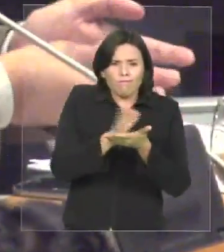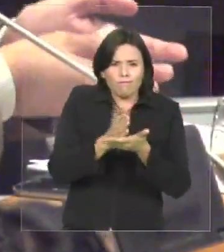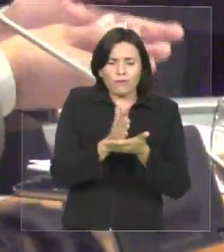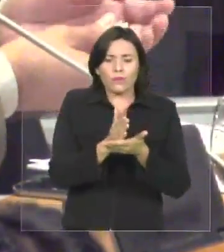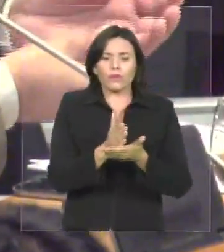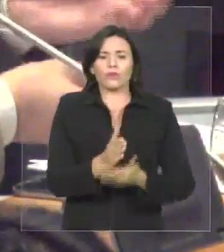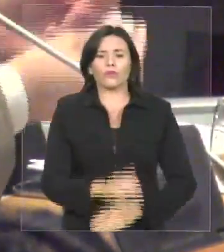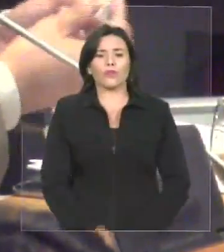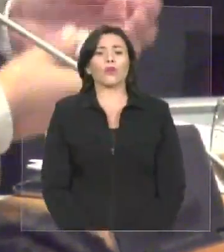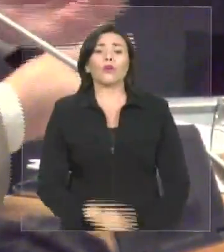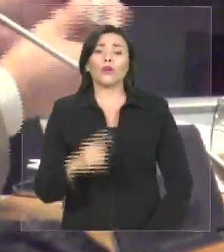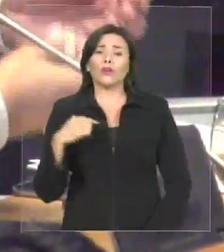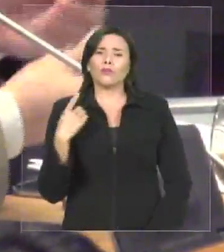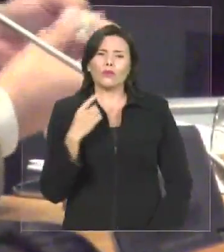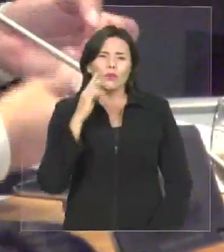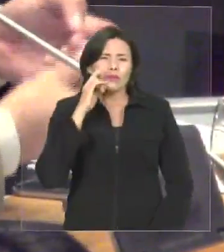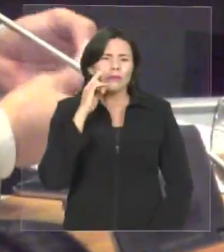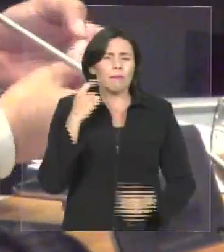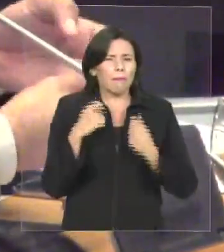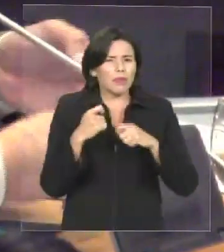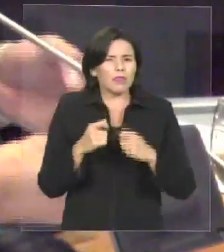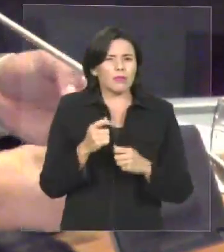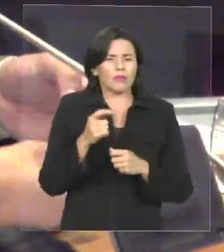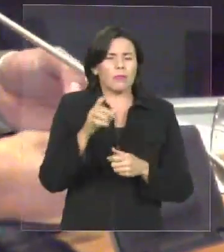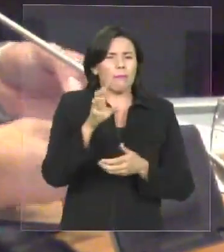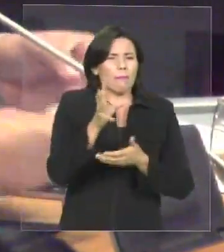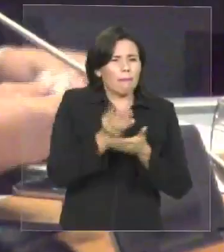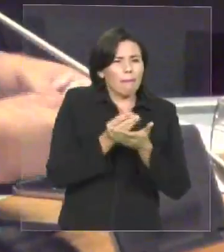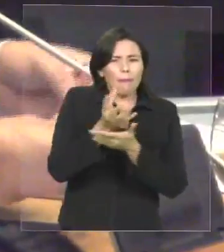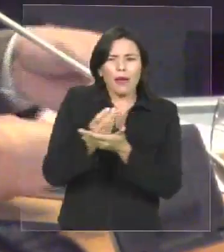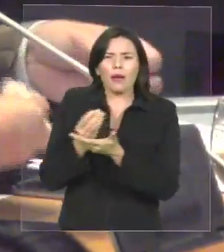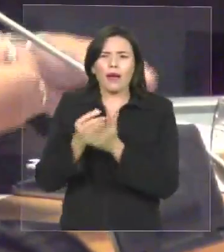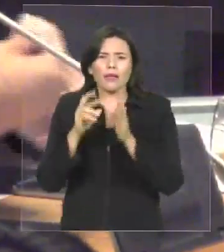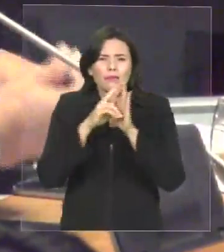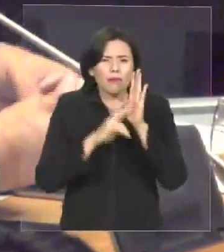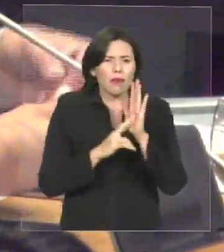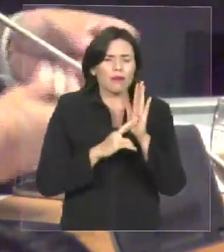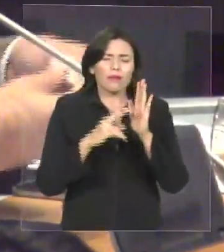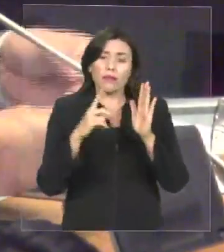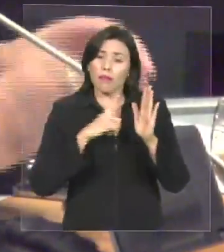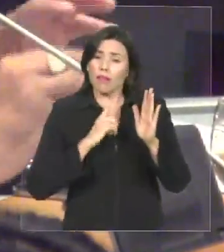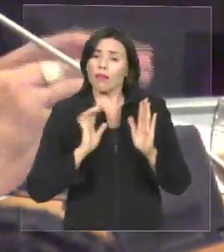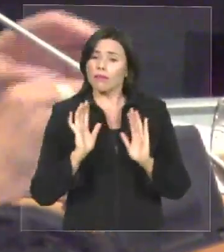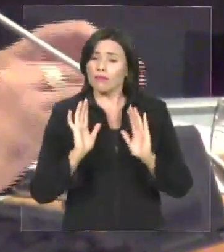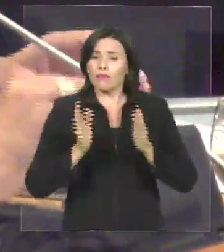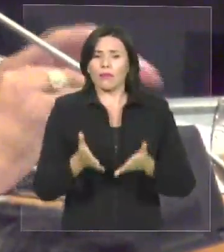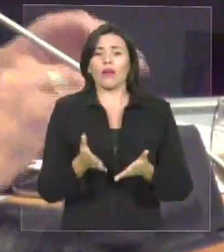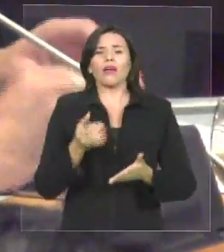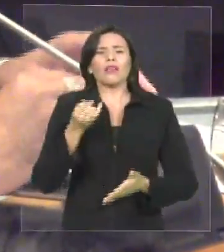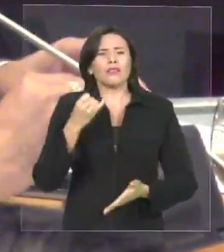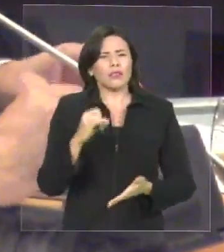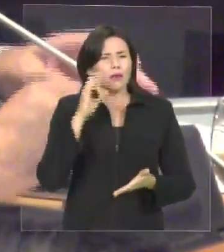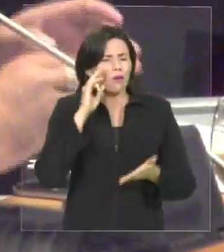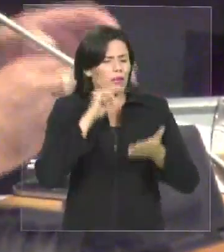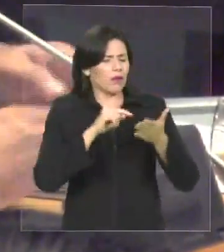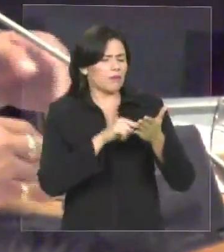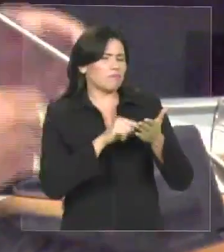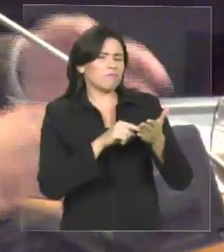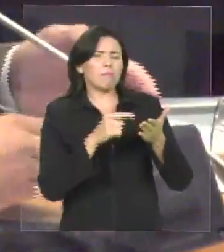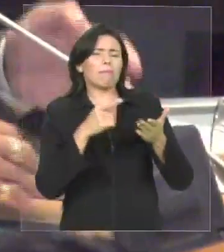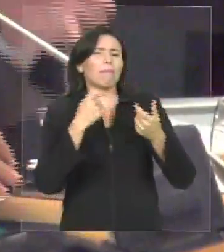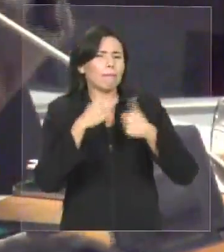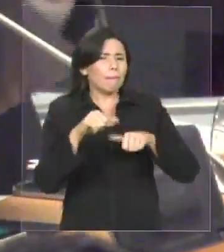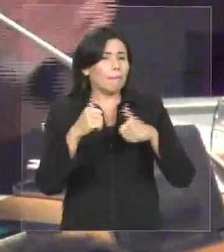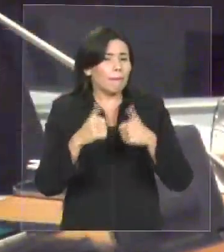consigamos pegar esse conjunto de normas que nós já temos, se for o caso, readaptar, né, rediscutir, mas que nós